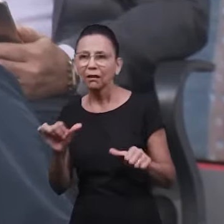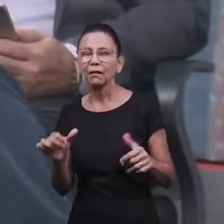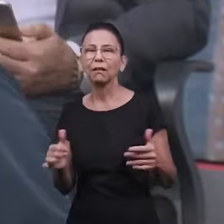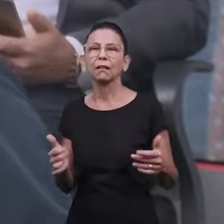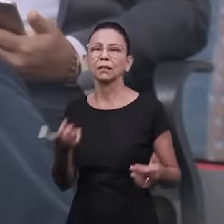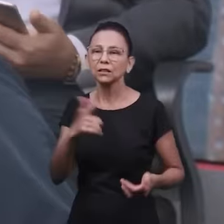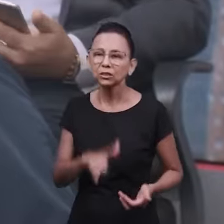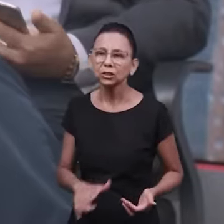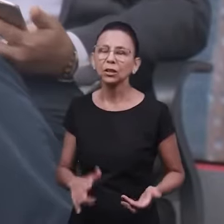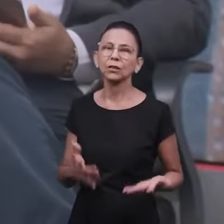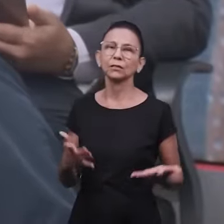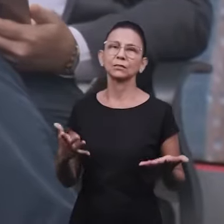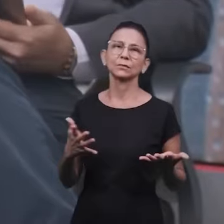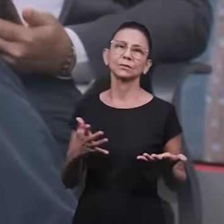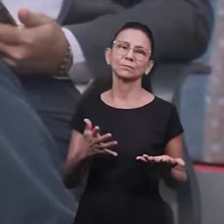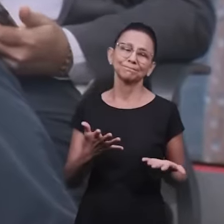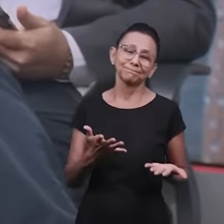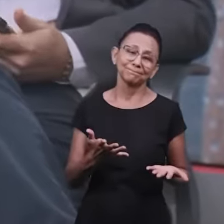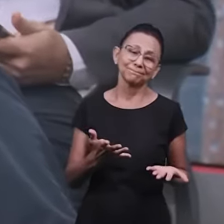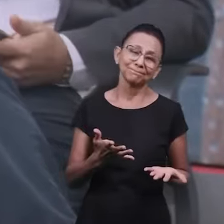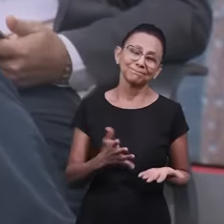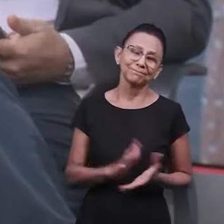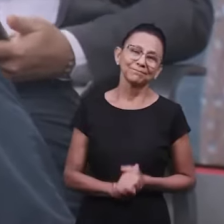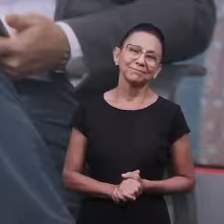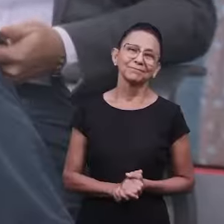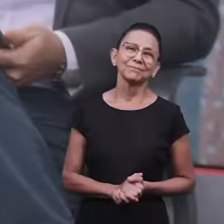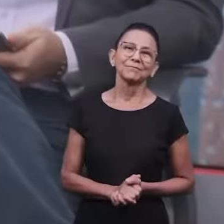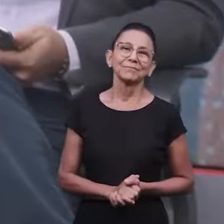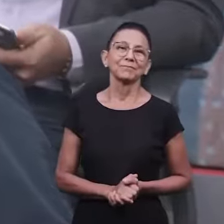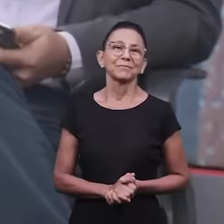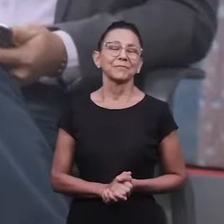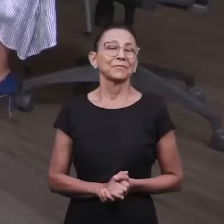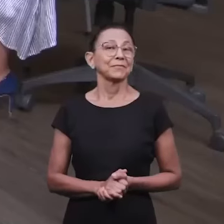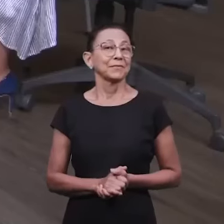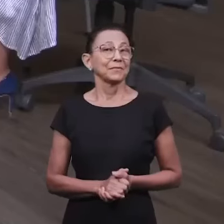pagar o preço. Mas quem tem um chamado